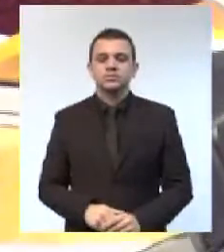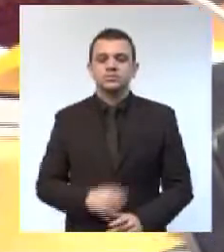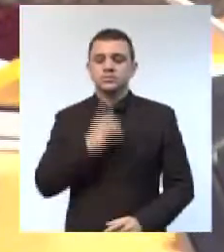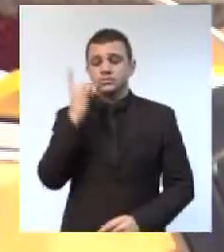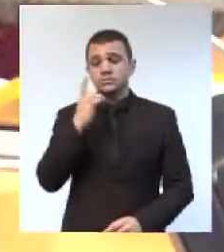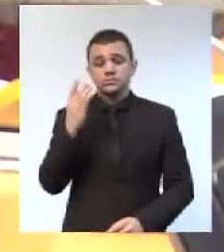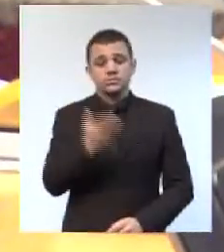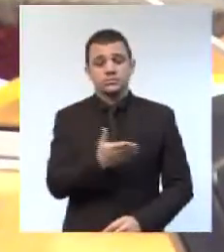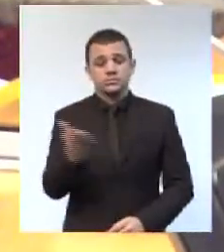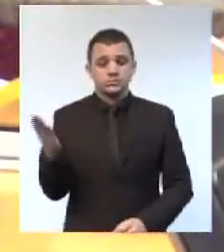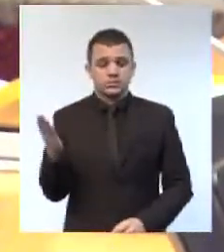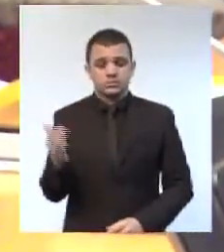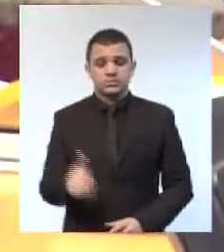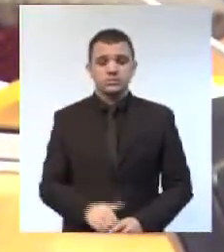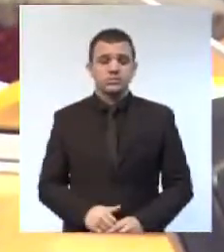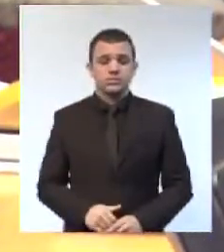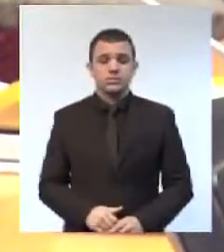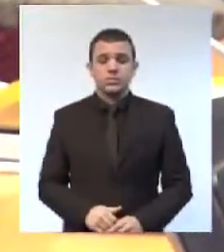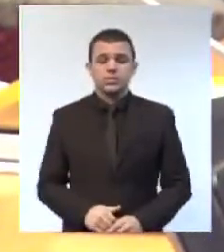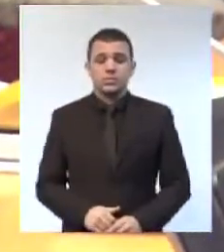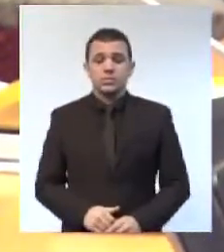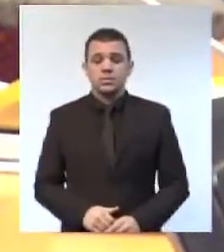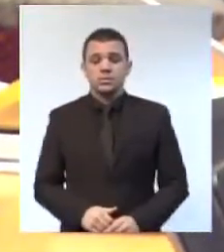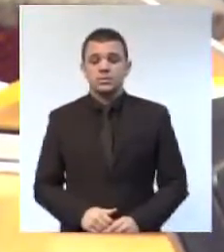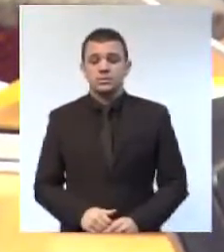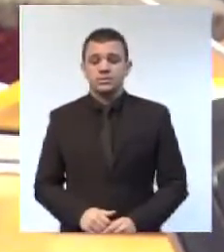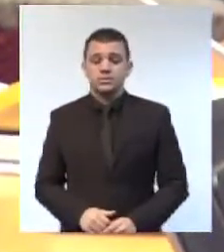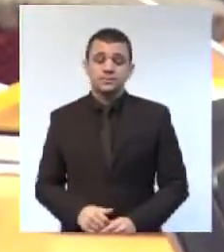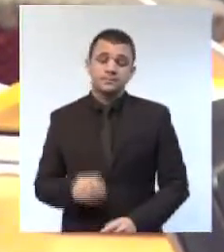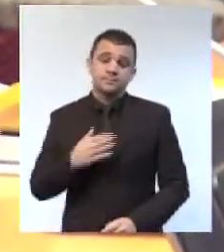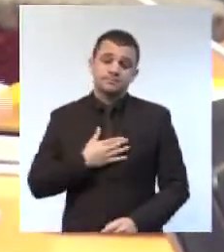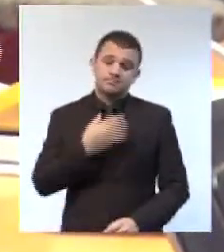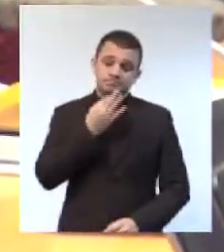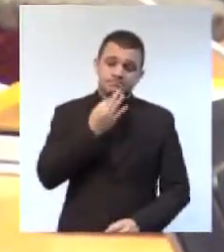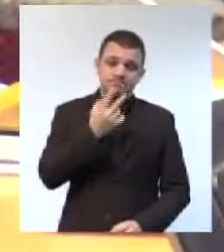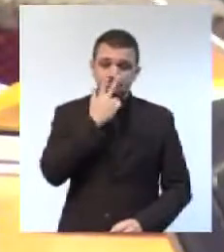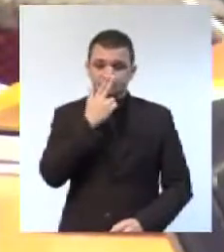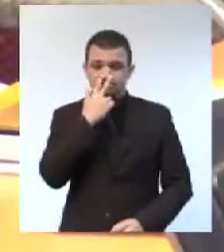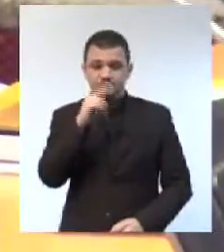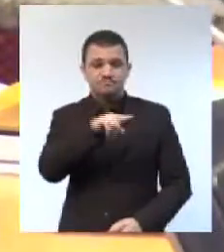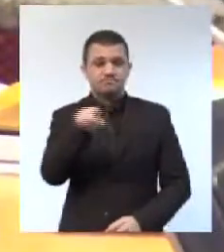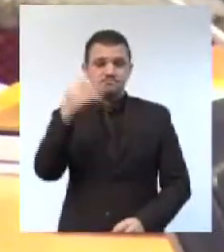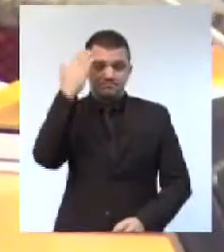Deputados, eu acho que eu não me fiz entender direito.